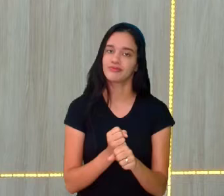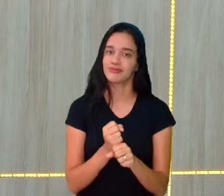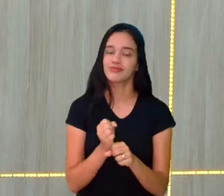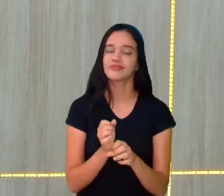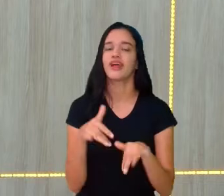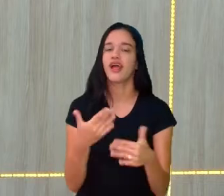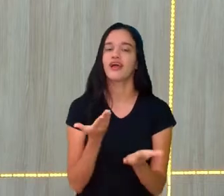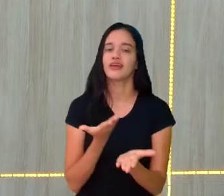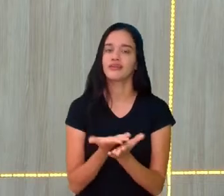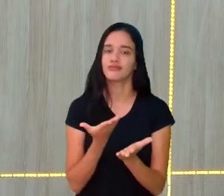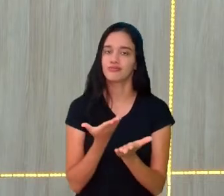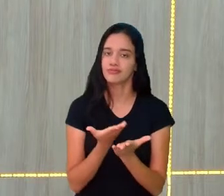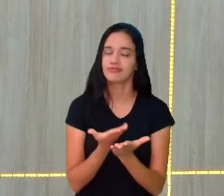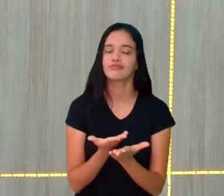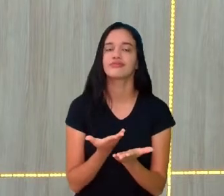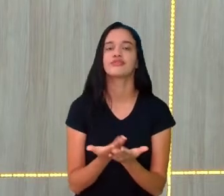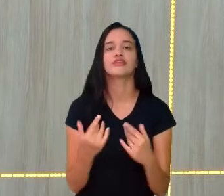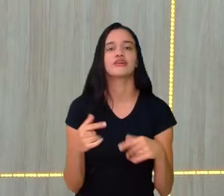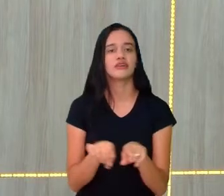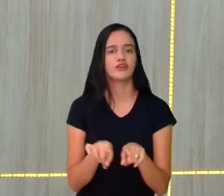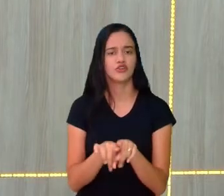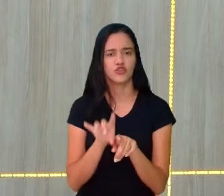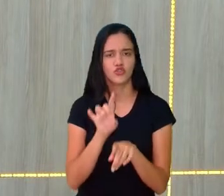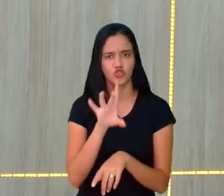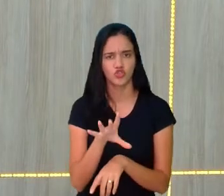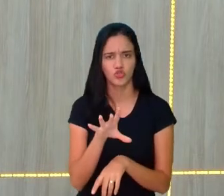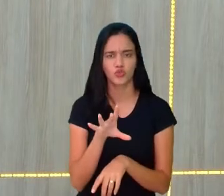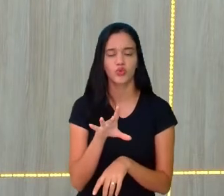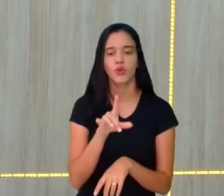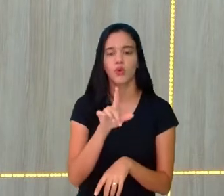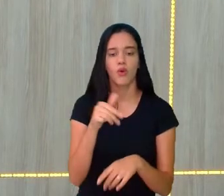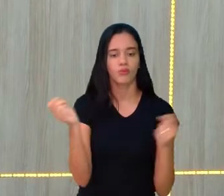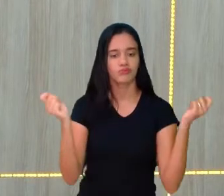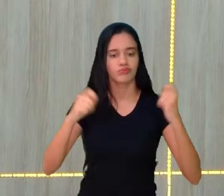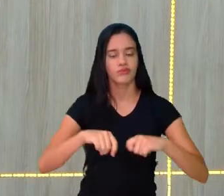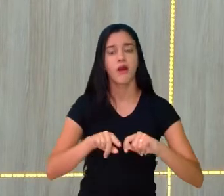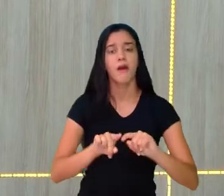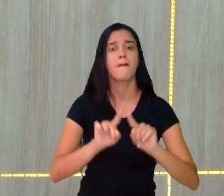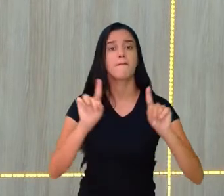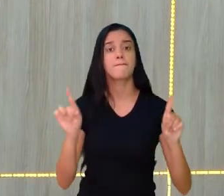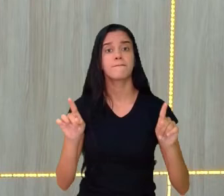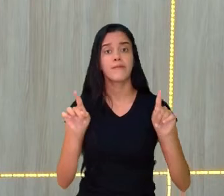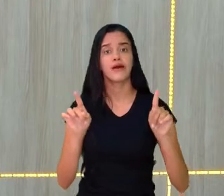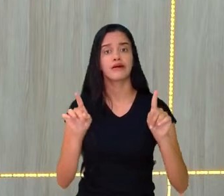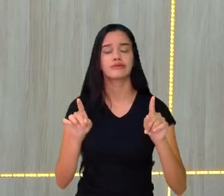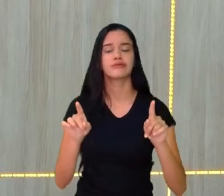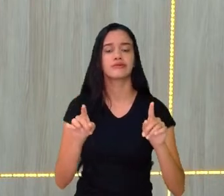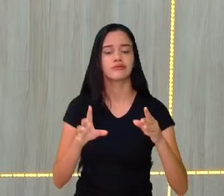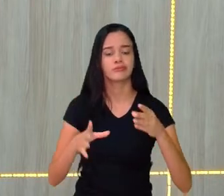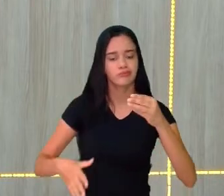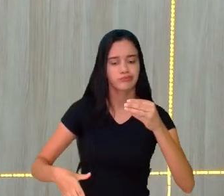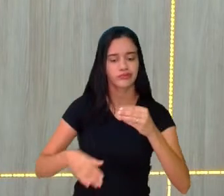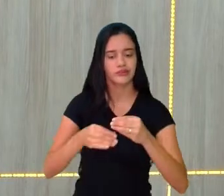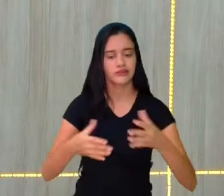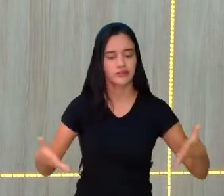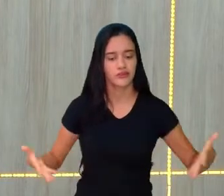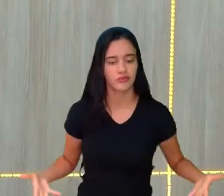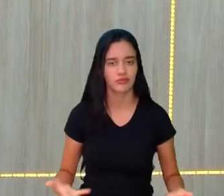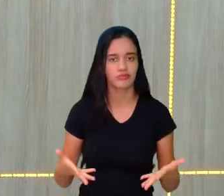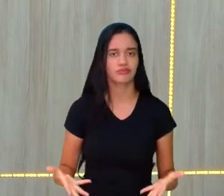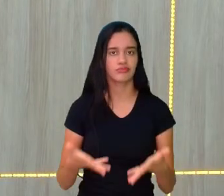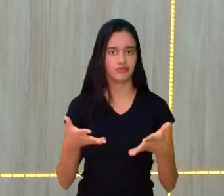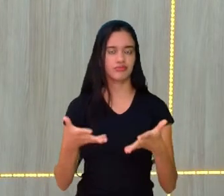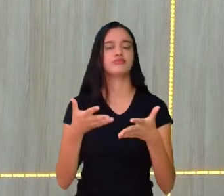frequentando as aulas, elas sejam não somente superadas, mas sejam um combustível, um incentivo para